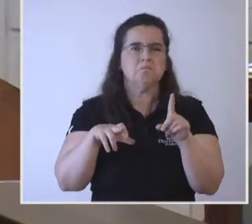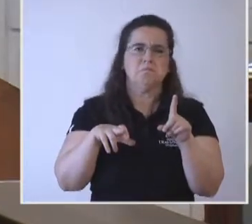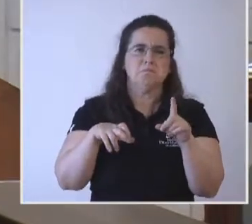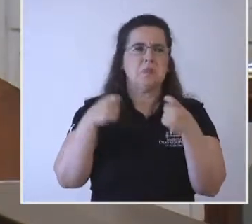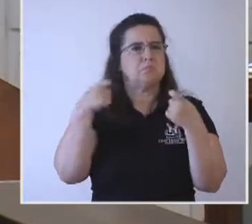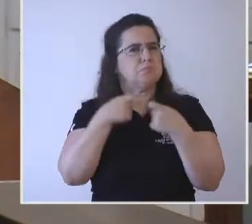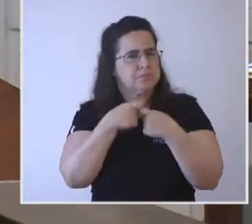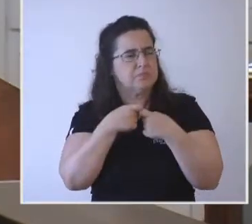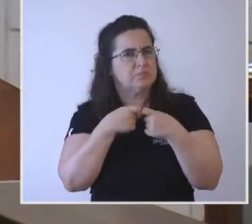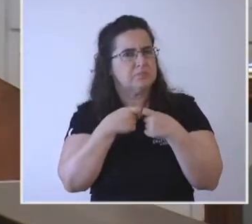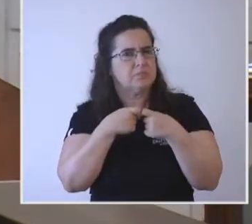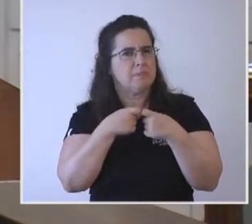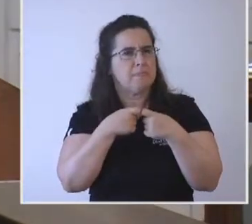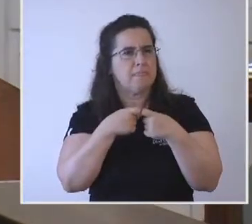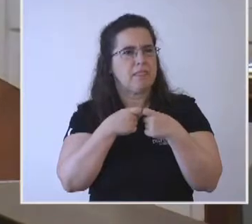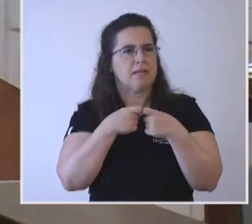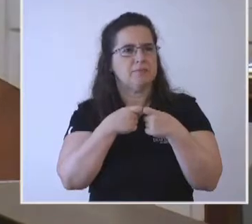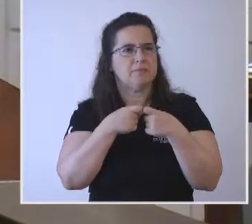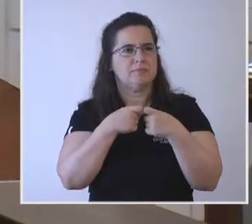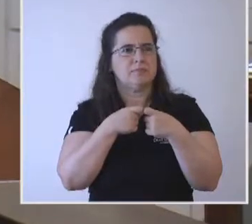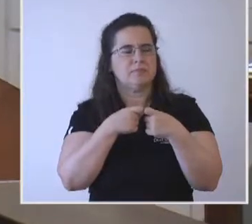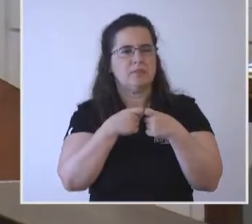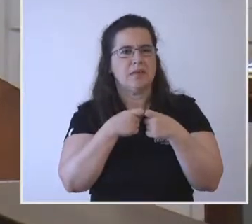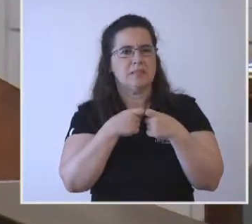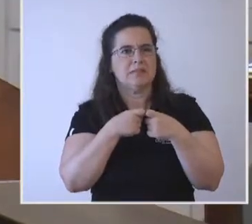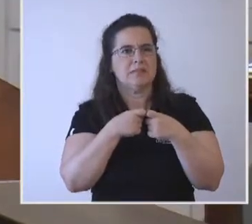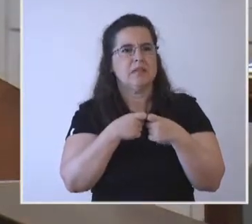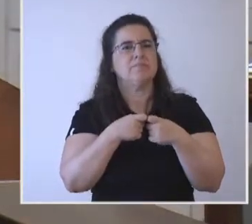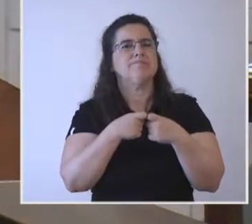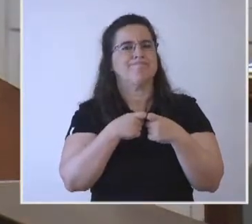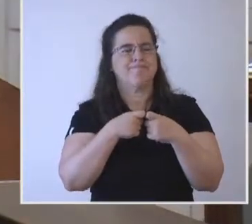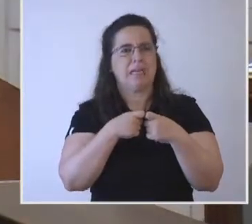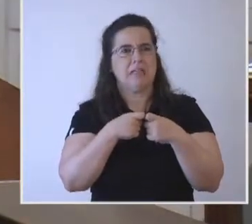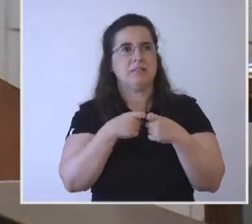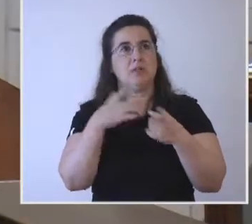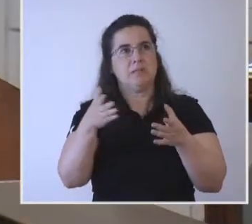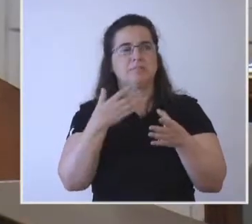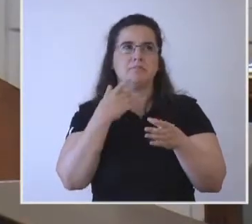E uma prevalência de fumadores muito baixa, o que quer dizer que há adventistas que fumam.